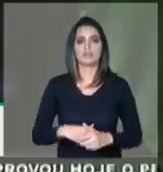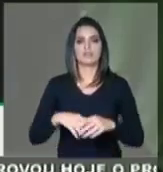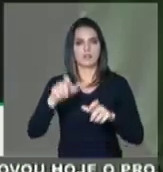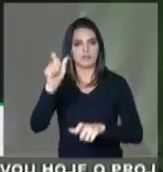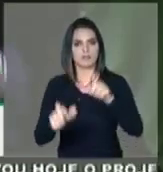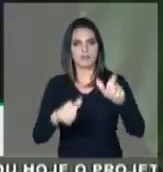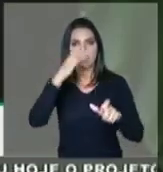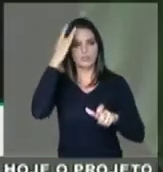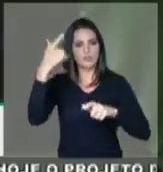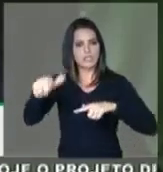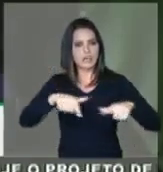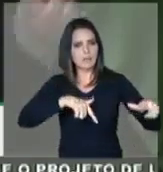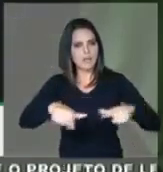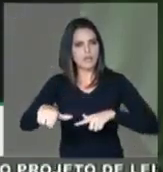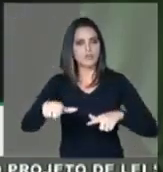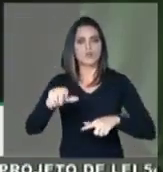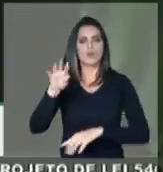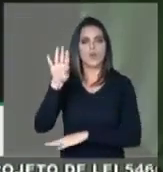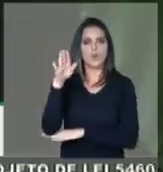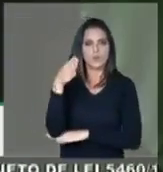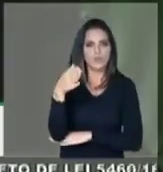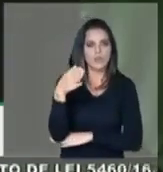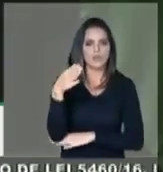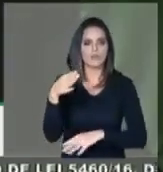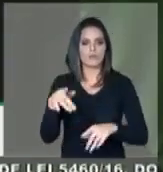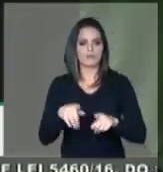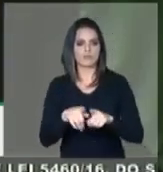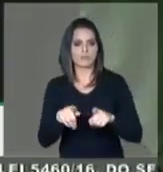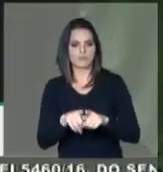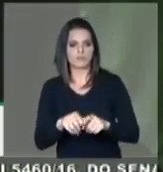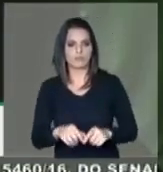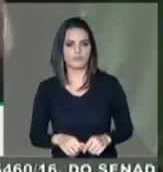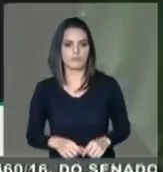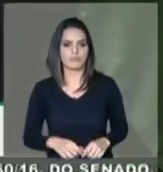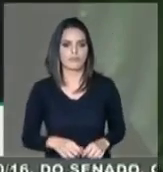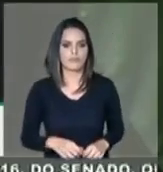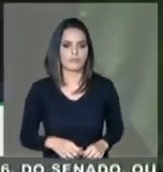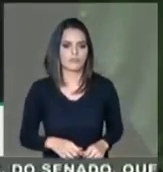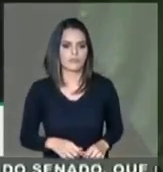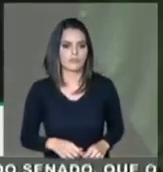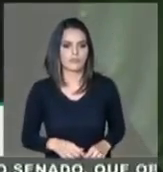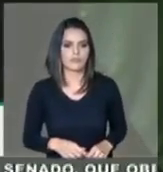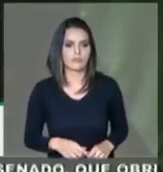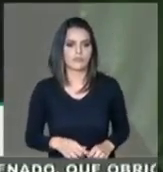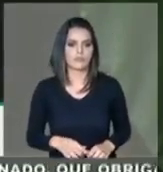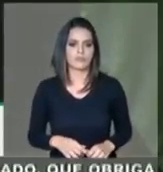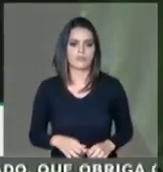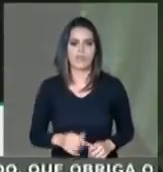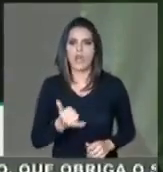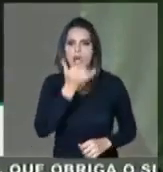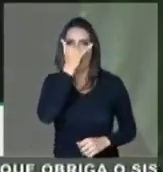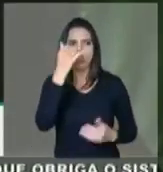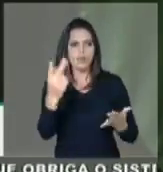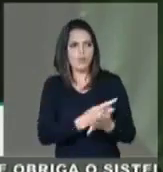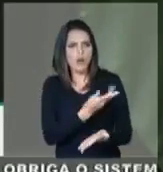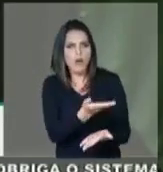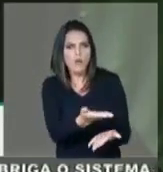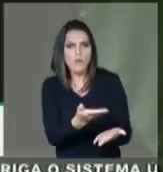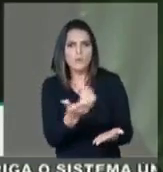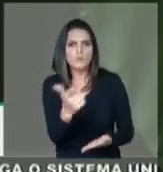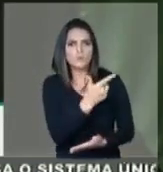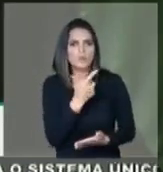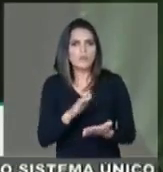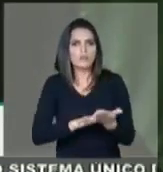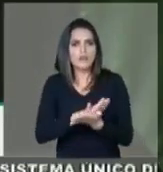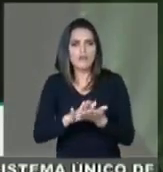trabalhadores das pousadas, dos hotéis e até dos turistas indignados que diante de um acidente como esse não se tivesse as